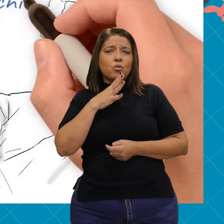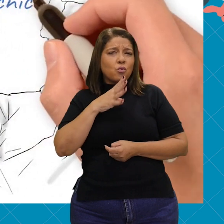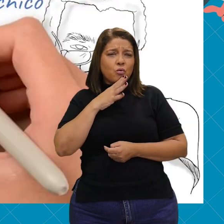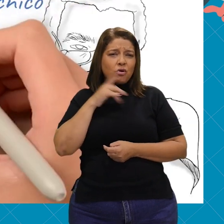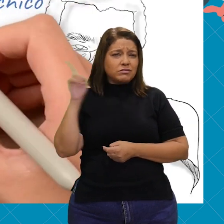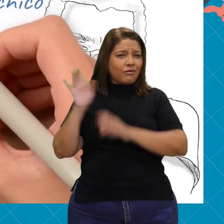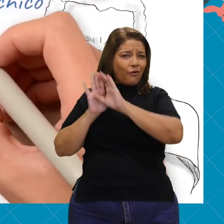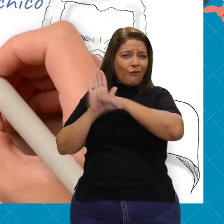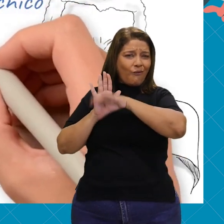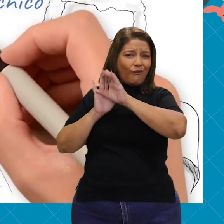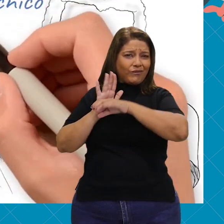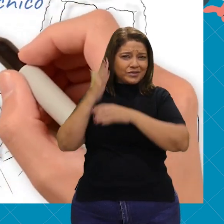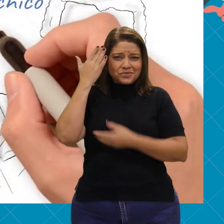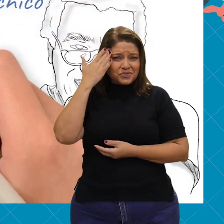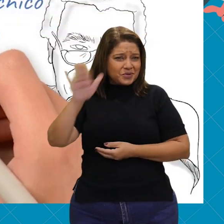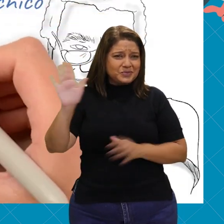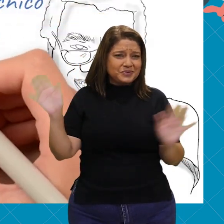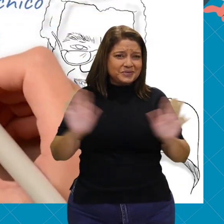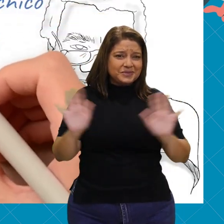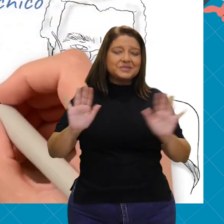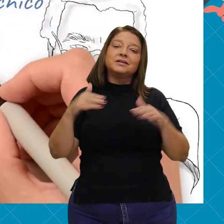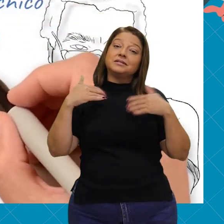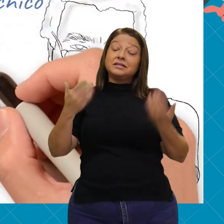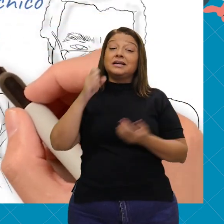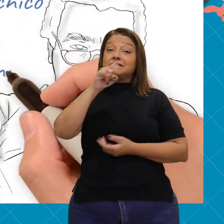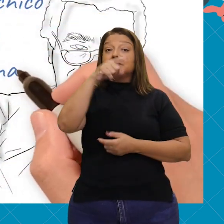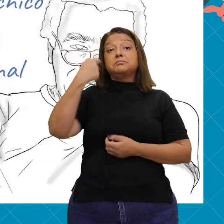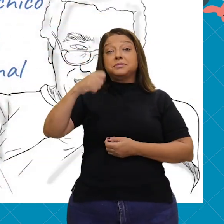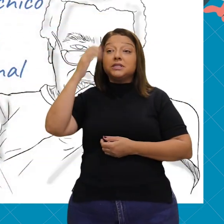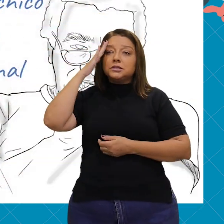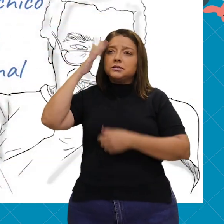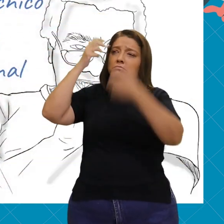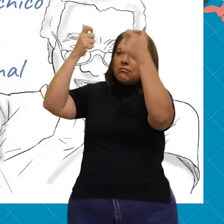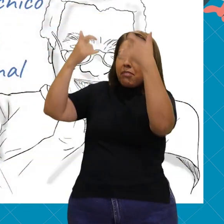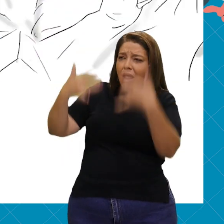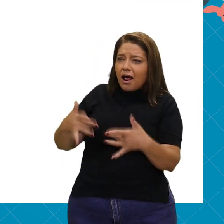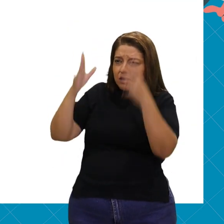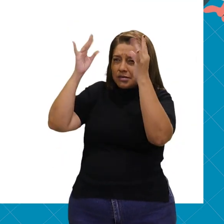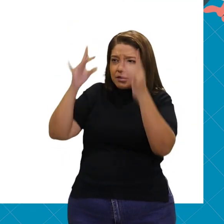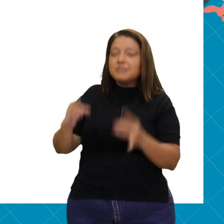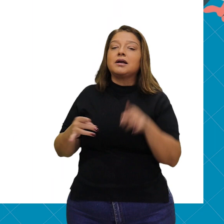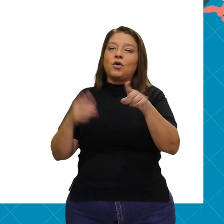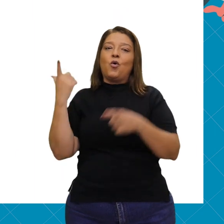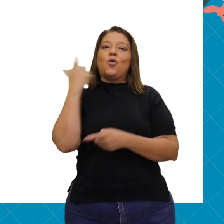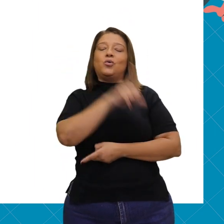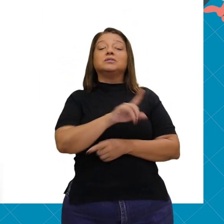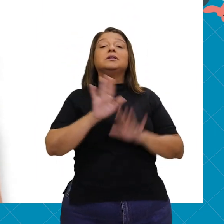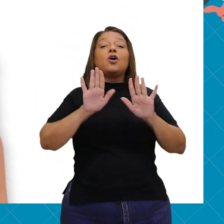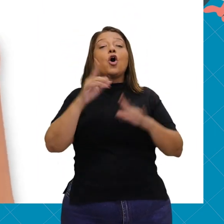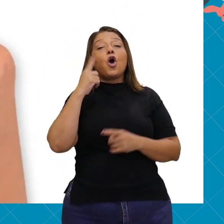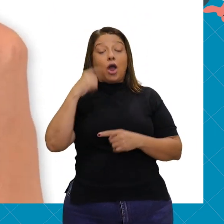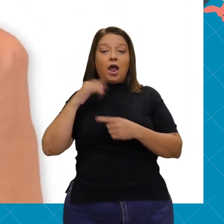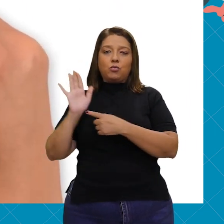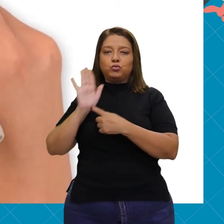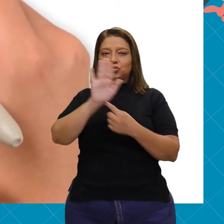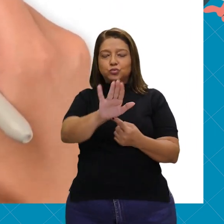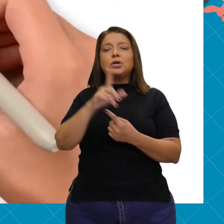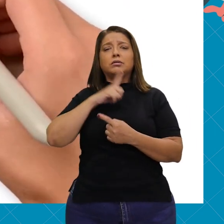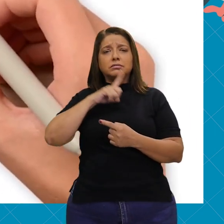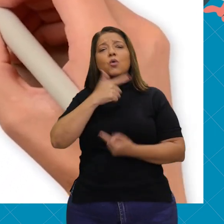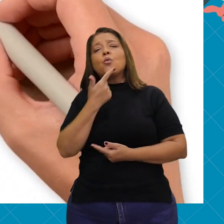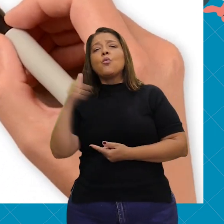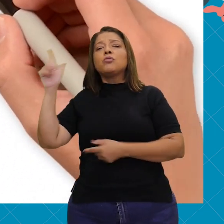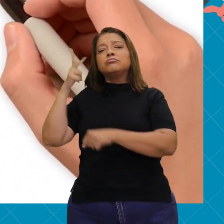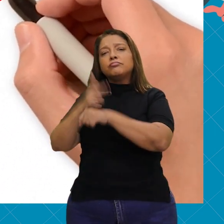Você não conhece? Nunca ouviu falar deste conceito? Bom, sem entendê-lo, você não vai entender essa proposta aqui, tá? Mas eu vou te ajudar. Tem outro vídeo